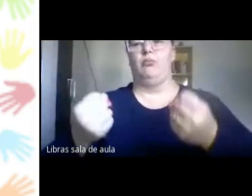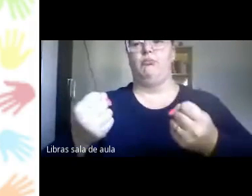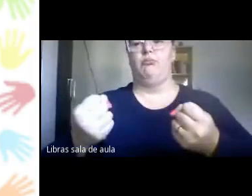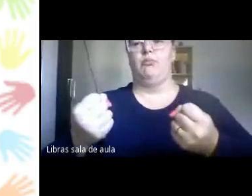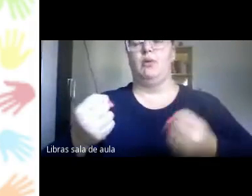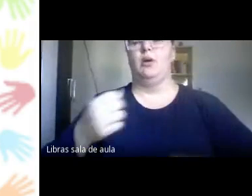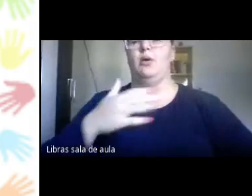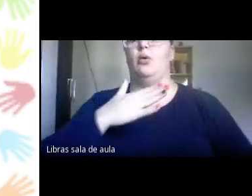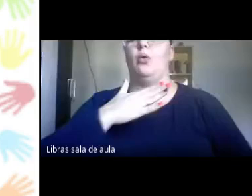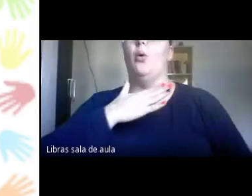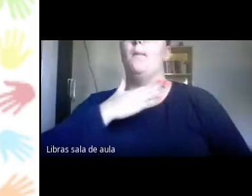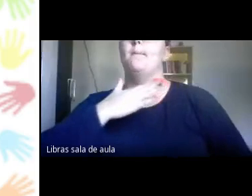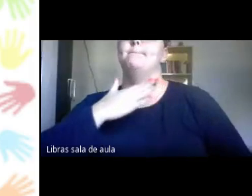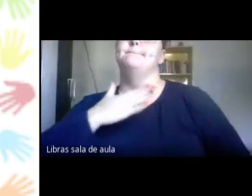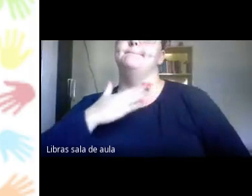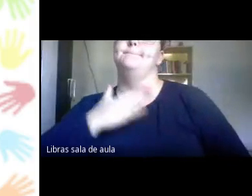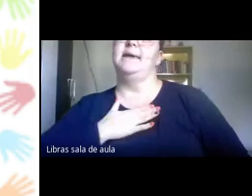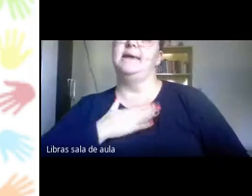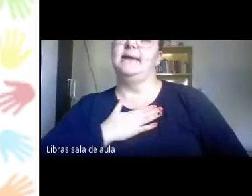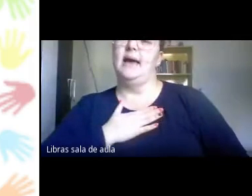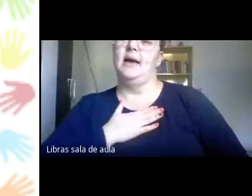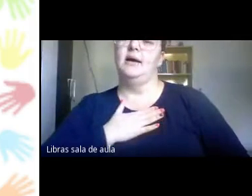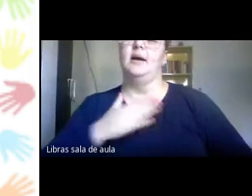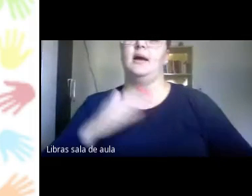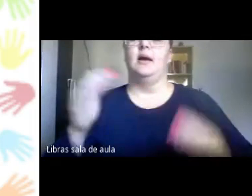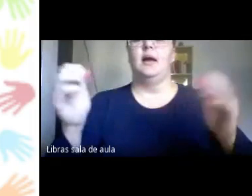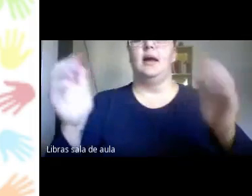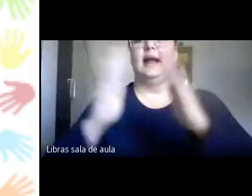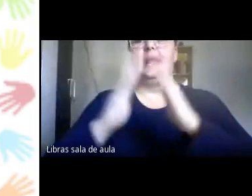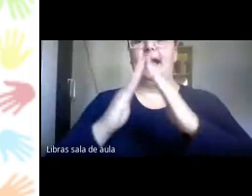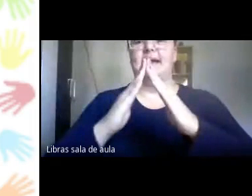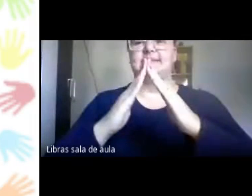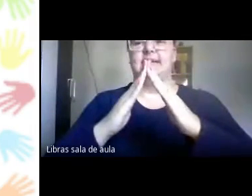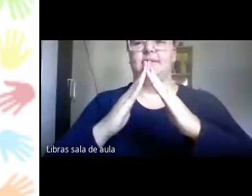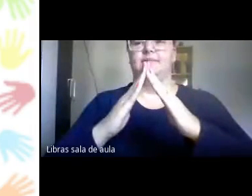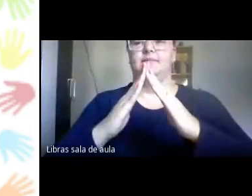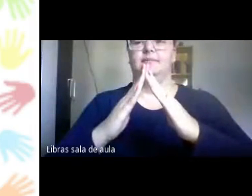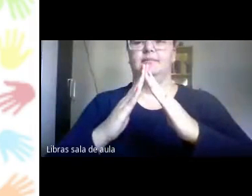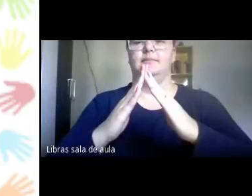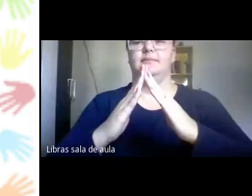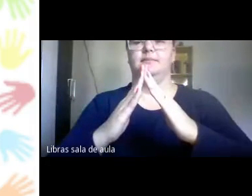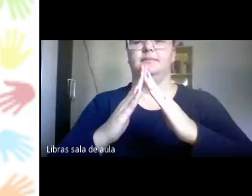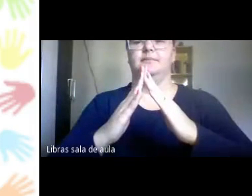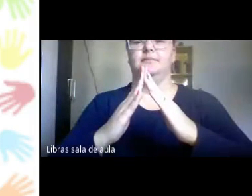carro ou minha casa.